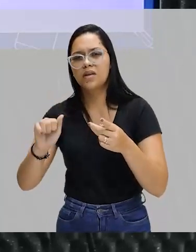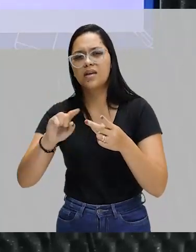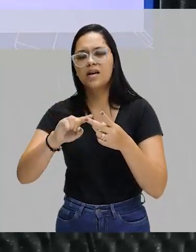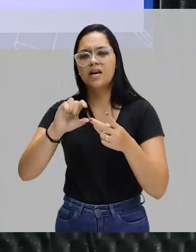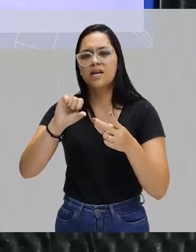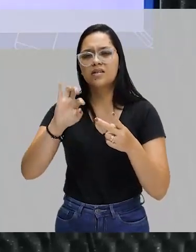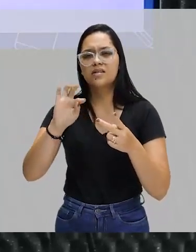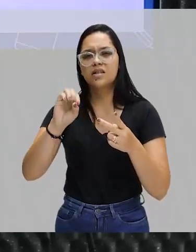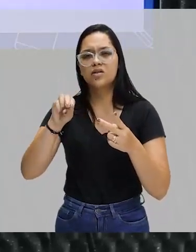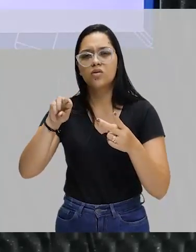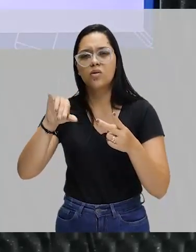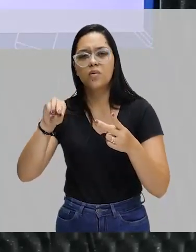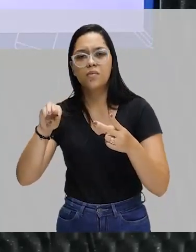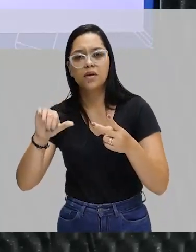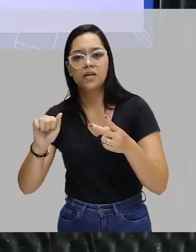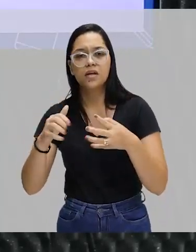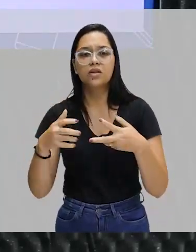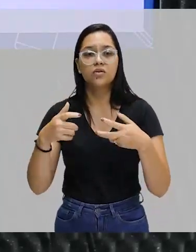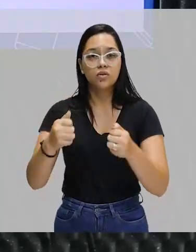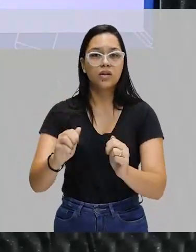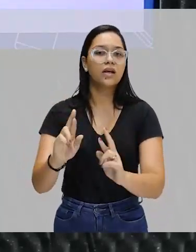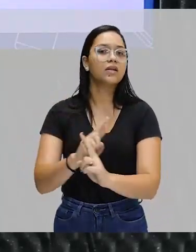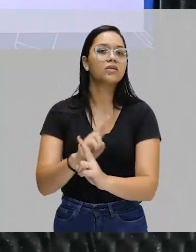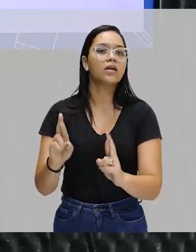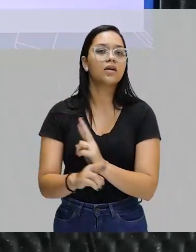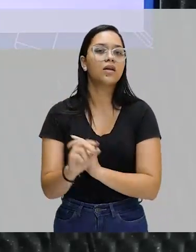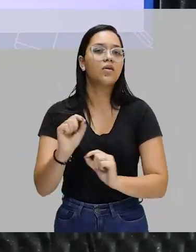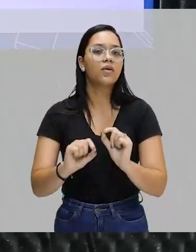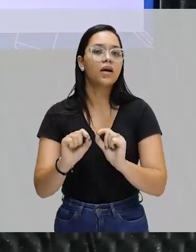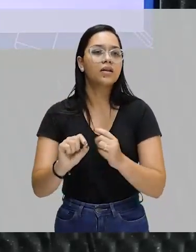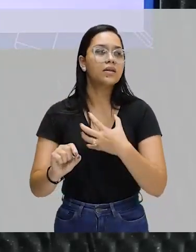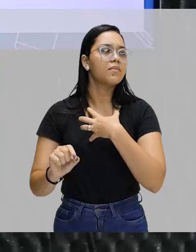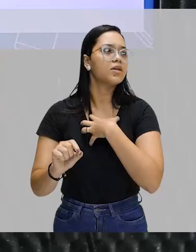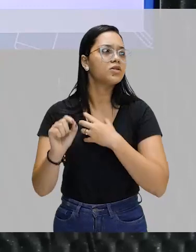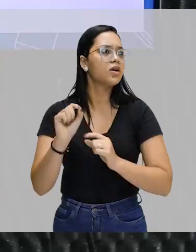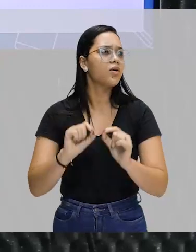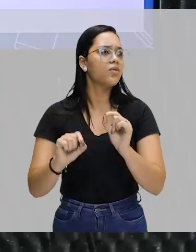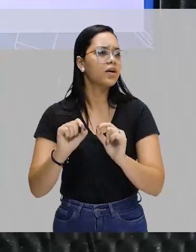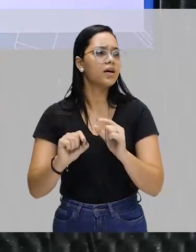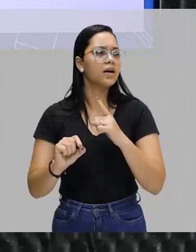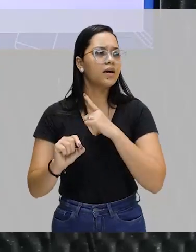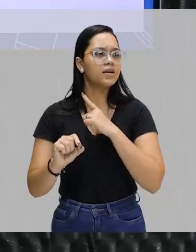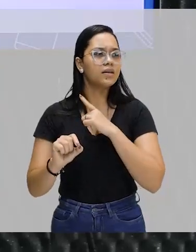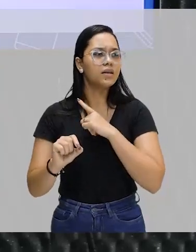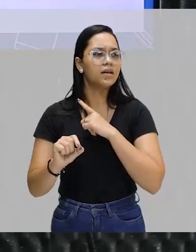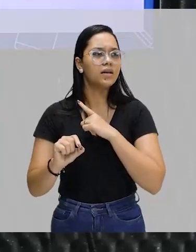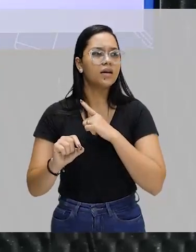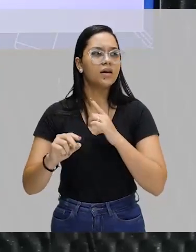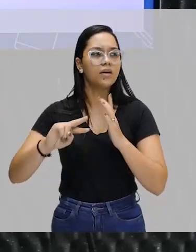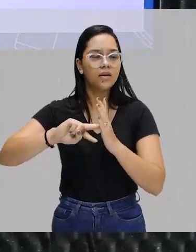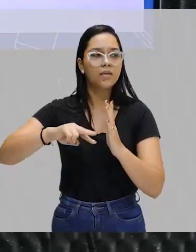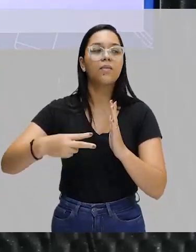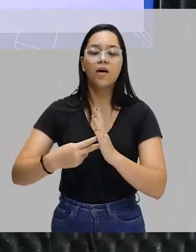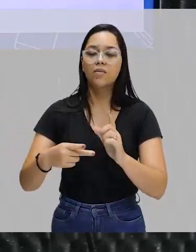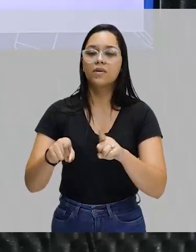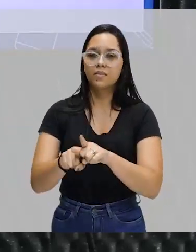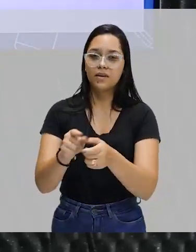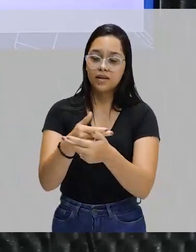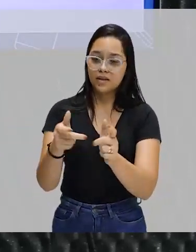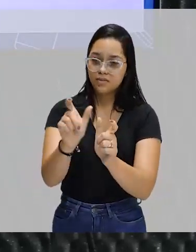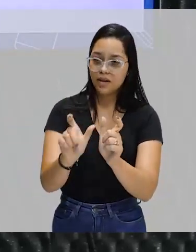sinonímia, paronímia e tudo que está relacionado à semântica, que seria o quê? O sentido das palavras,